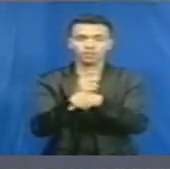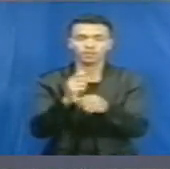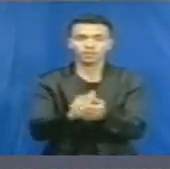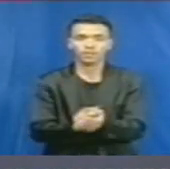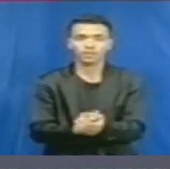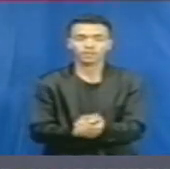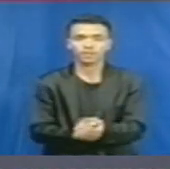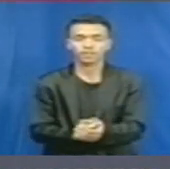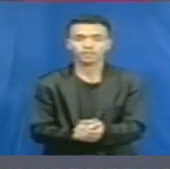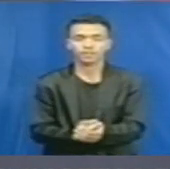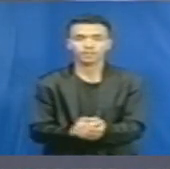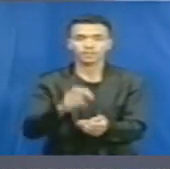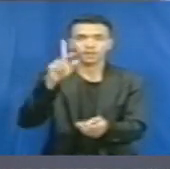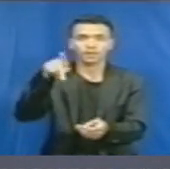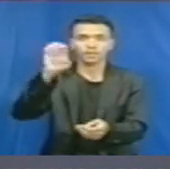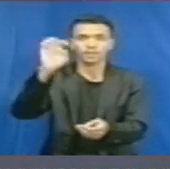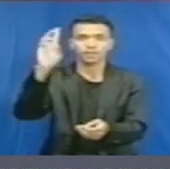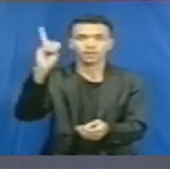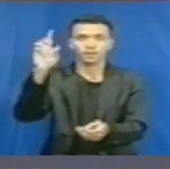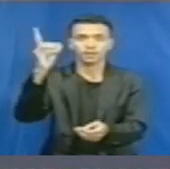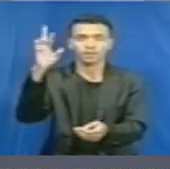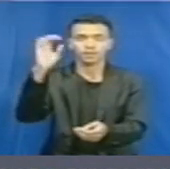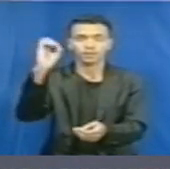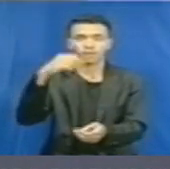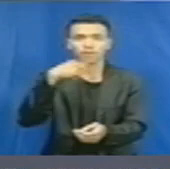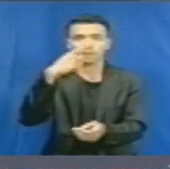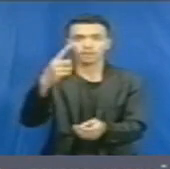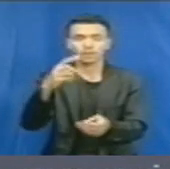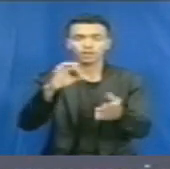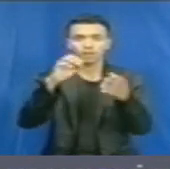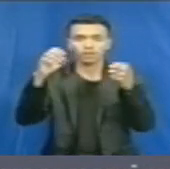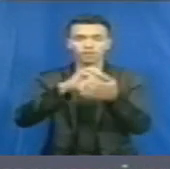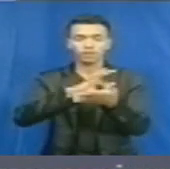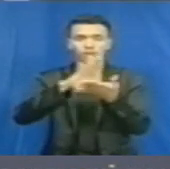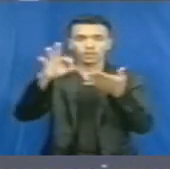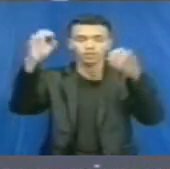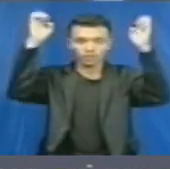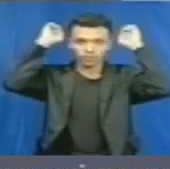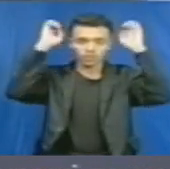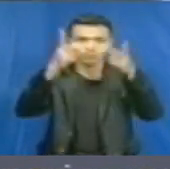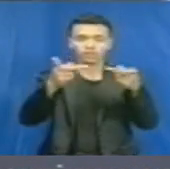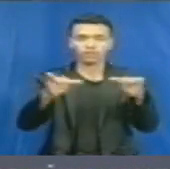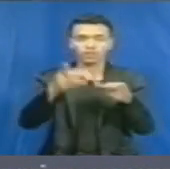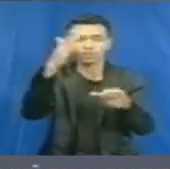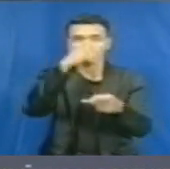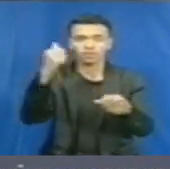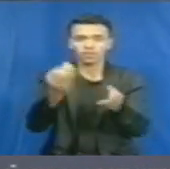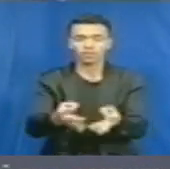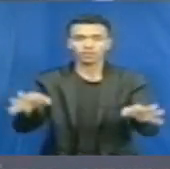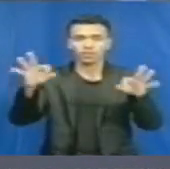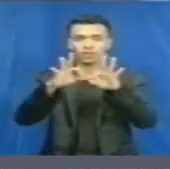Escolar Padre Pedro Aguado afirma formação e educação turismo importante para o ensaio município